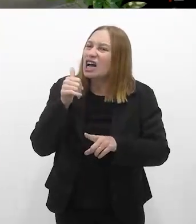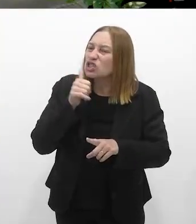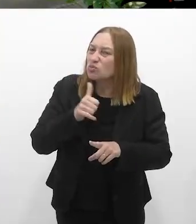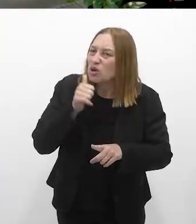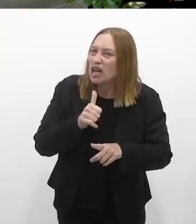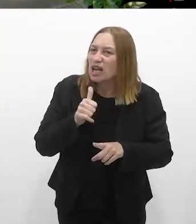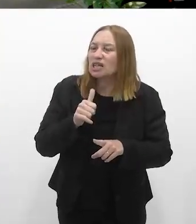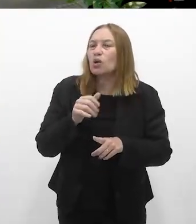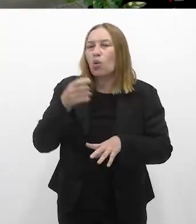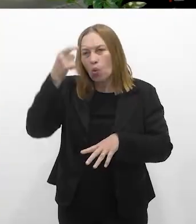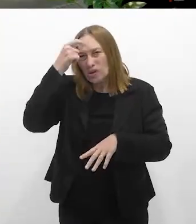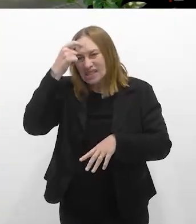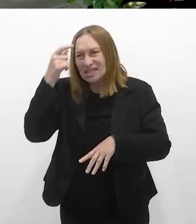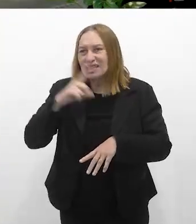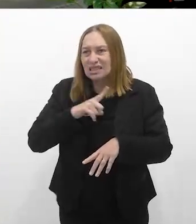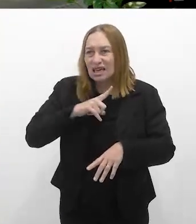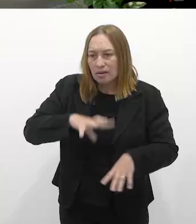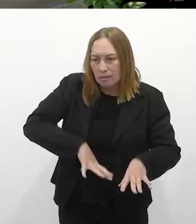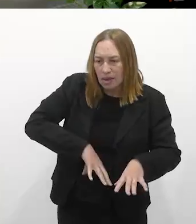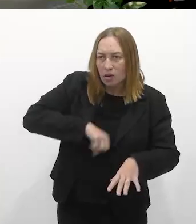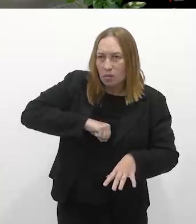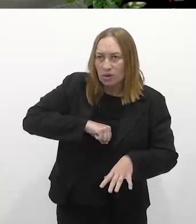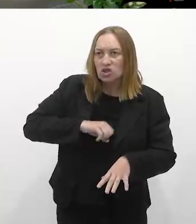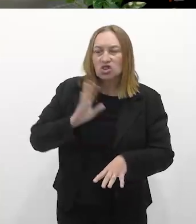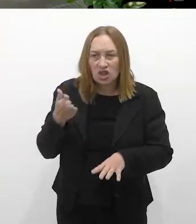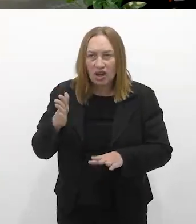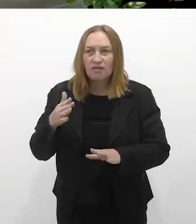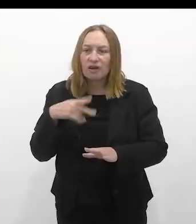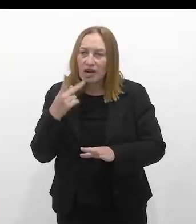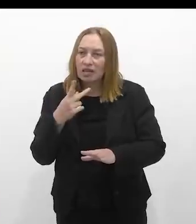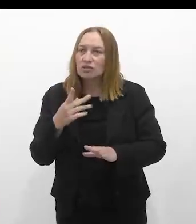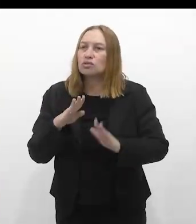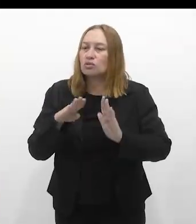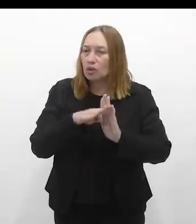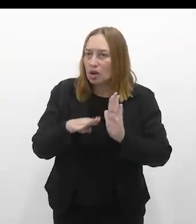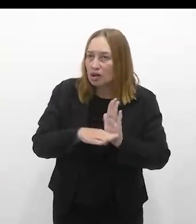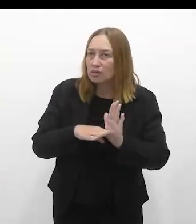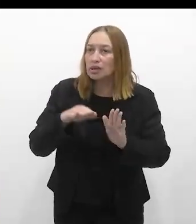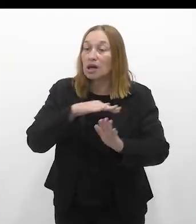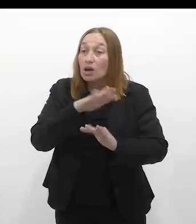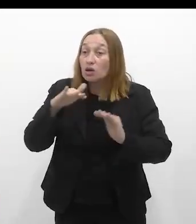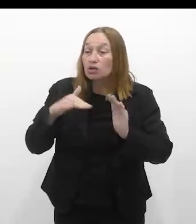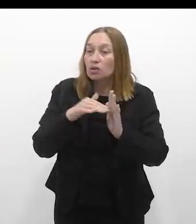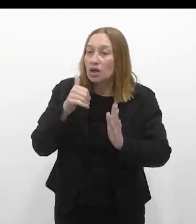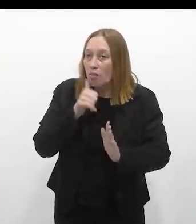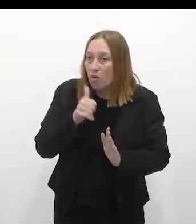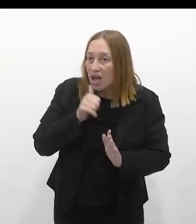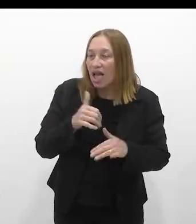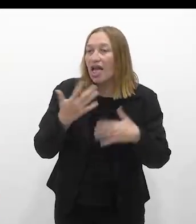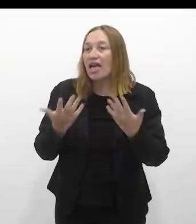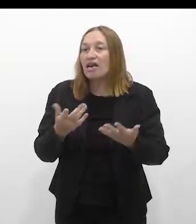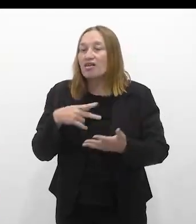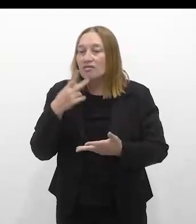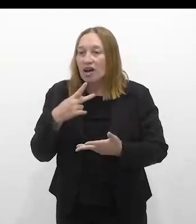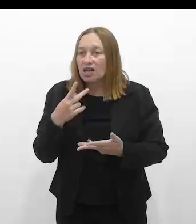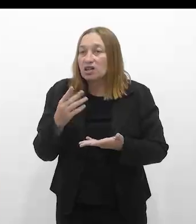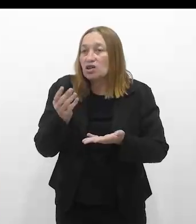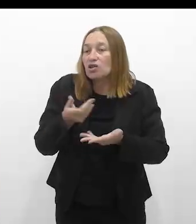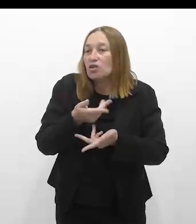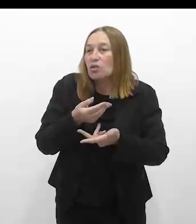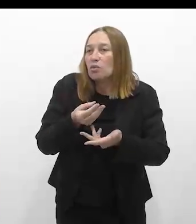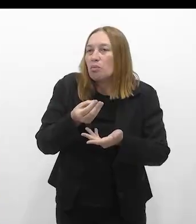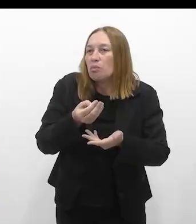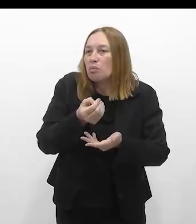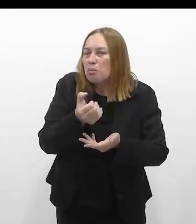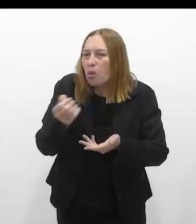mulheres têm consciência, a menopausa, a gente já fez aqui no Toda Mulher um programa falando sobre climatério, menopausa, como as mulheres